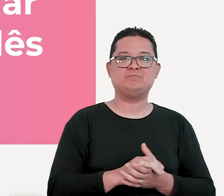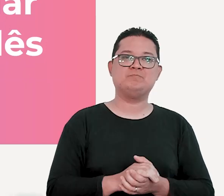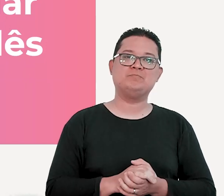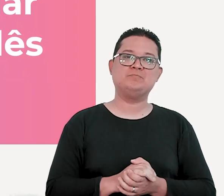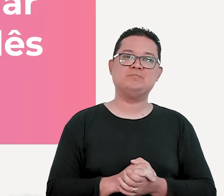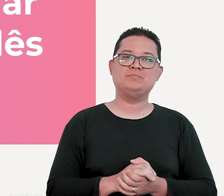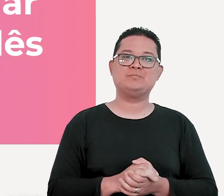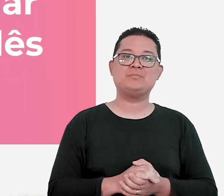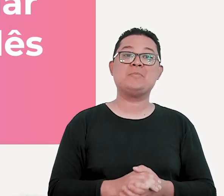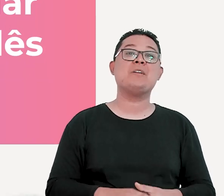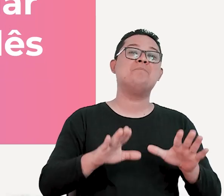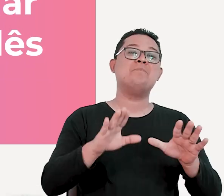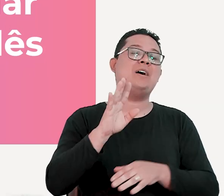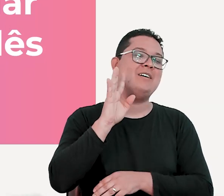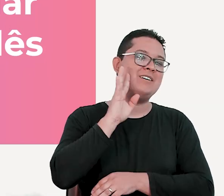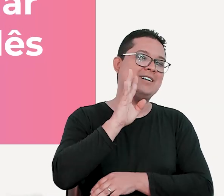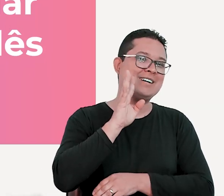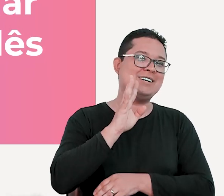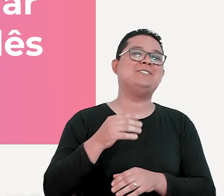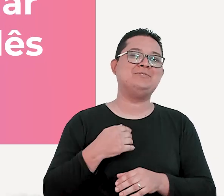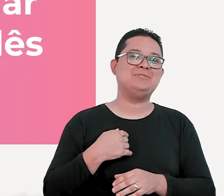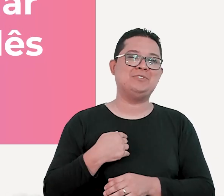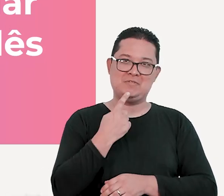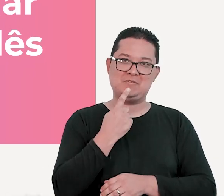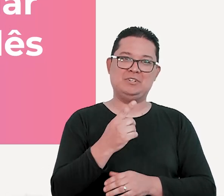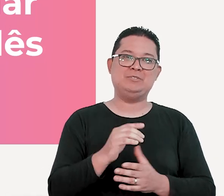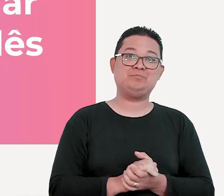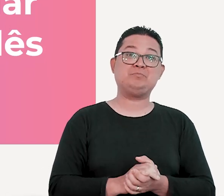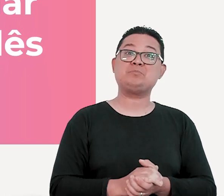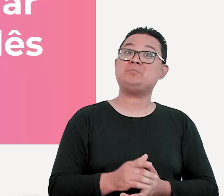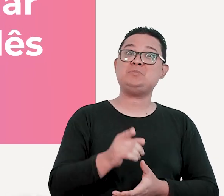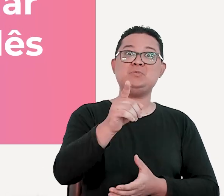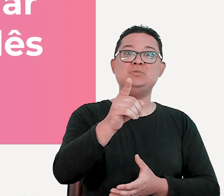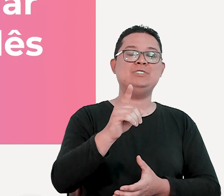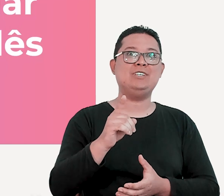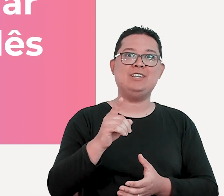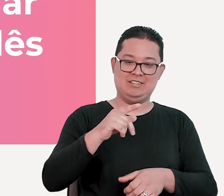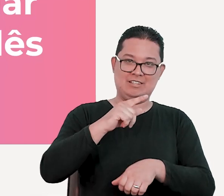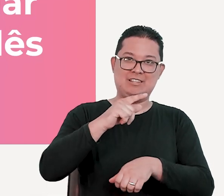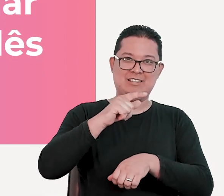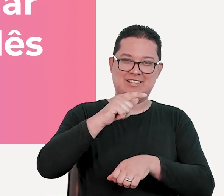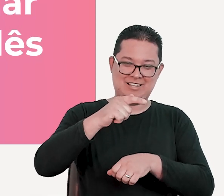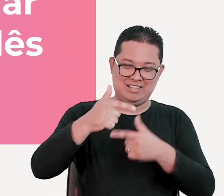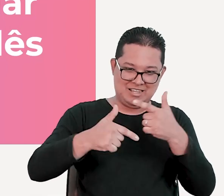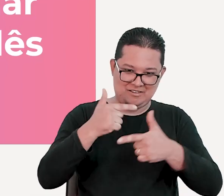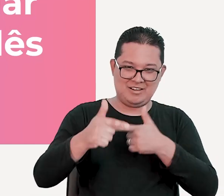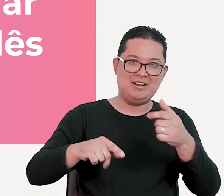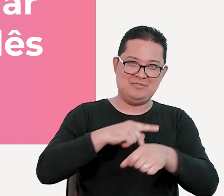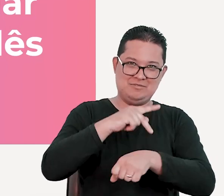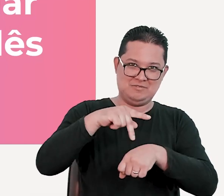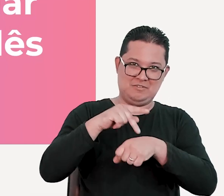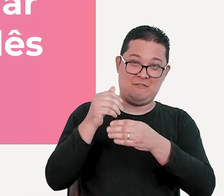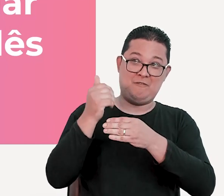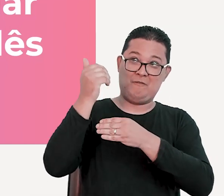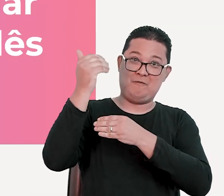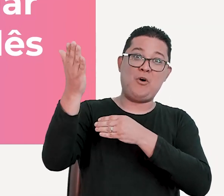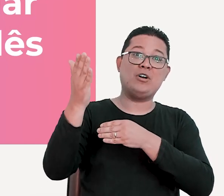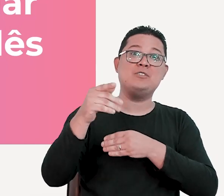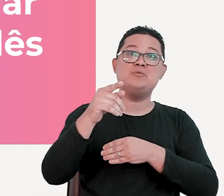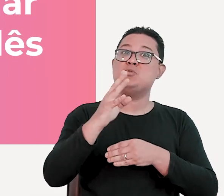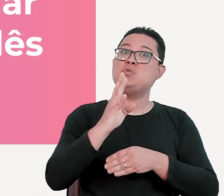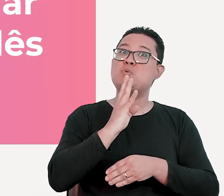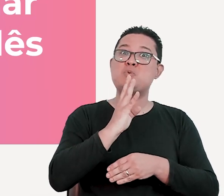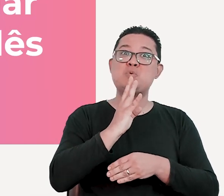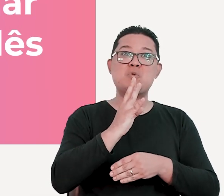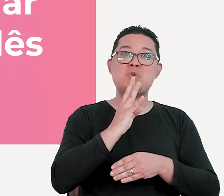que, gente, eu vou falar um negócio para vocês, vocês conhecem gente do mundo inteiro. A minha equipe, a equipe inteira, nós somos